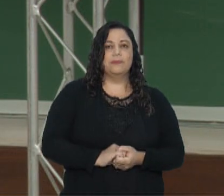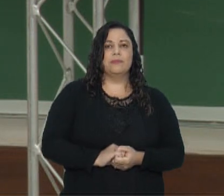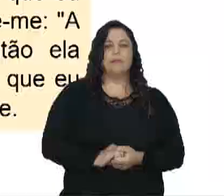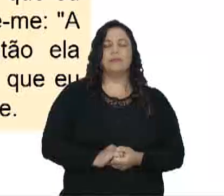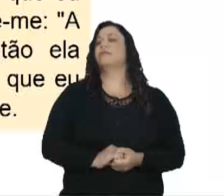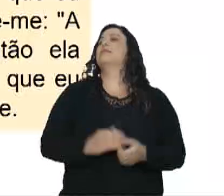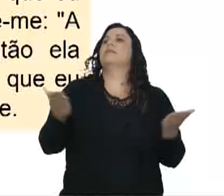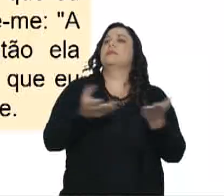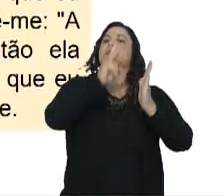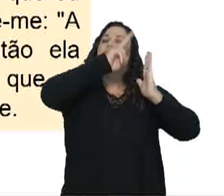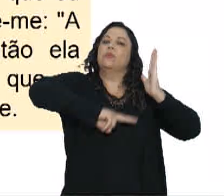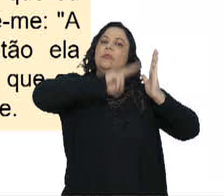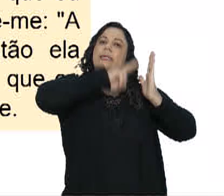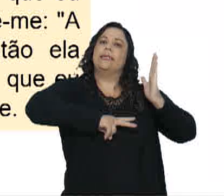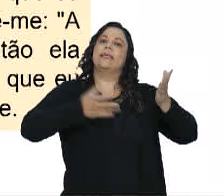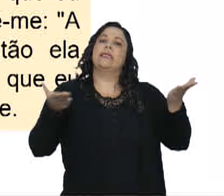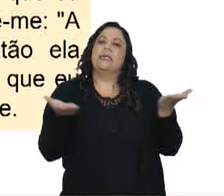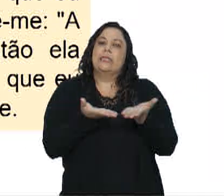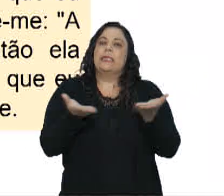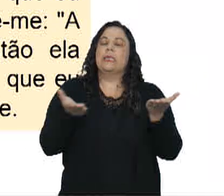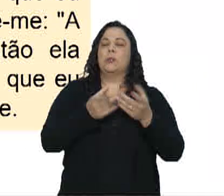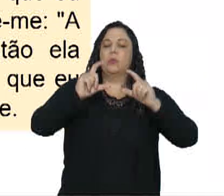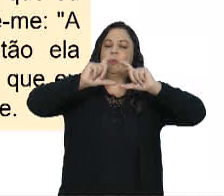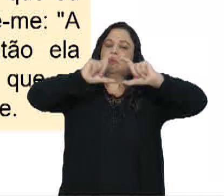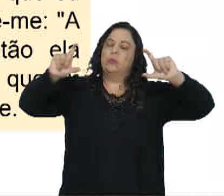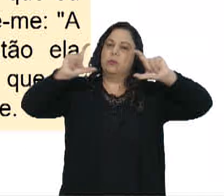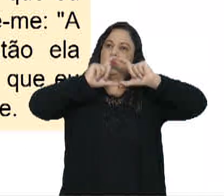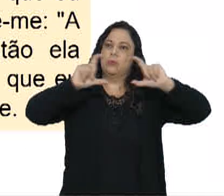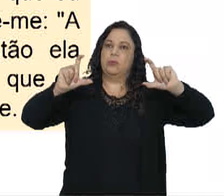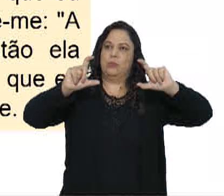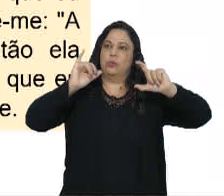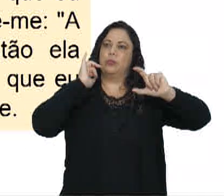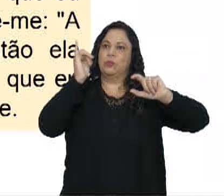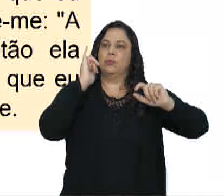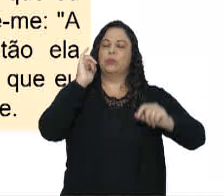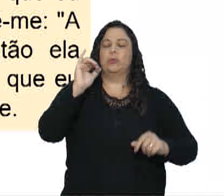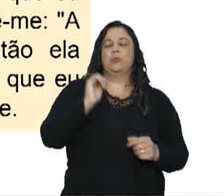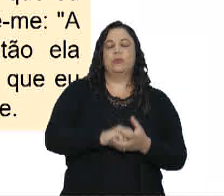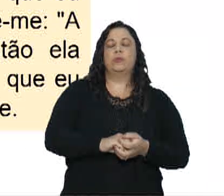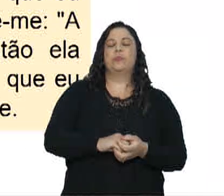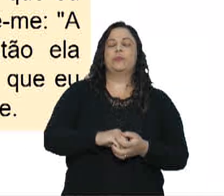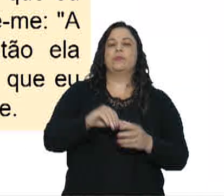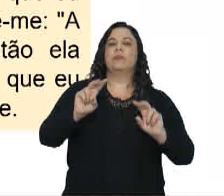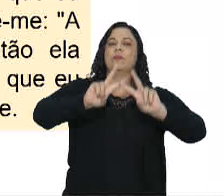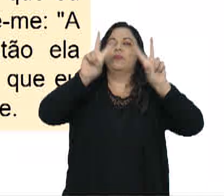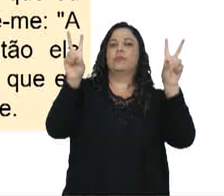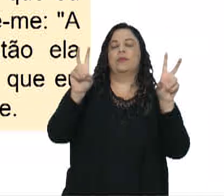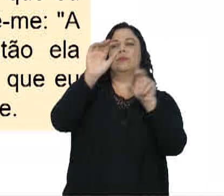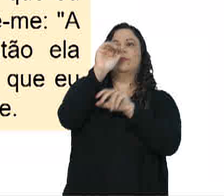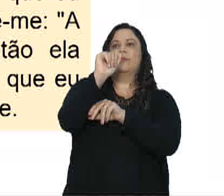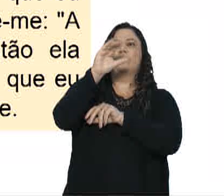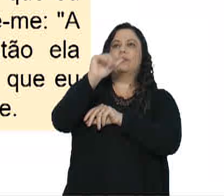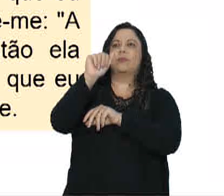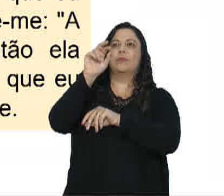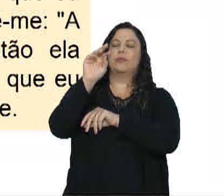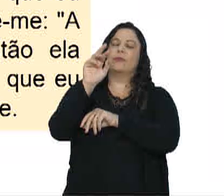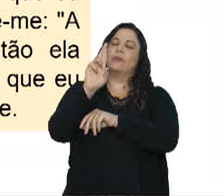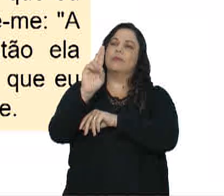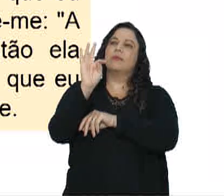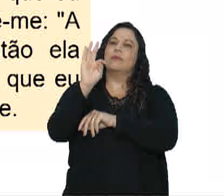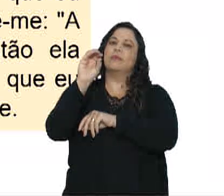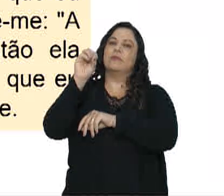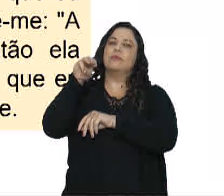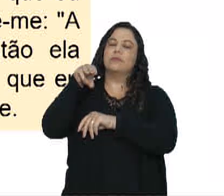Vamos ler agora os primeiros parágrafos do conto A Cartomante, de Machado de Assis. Essa leitura servirá